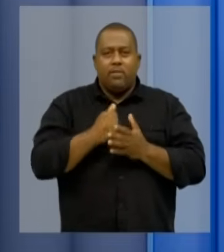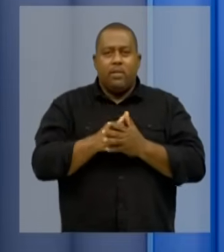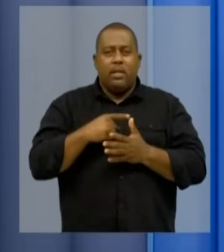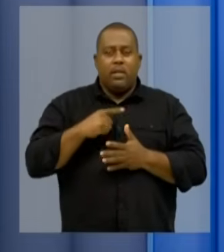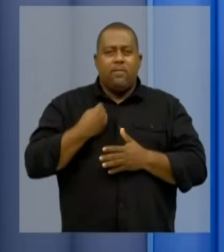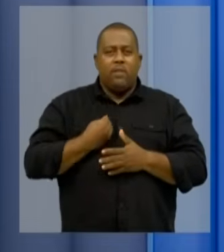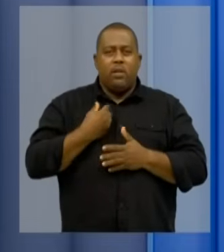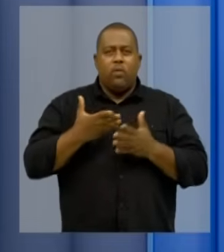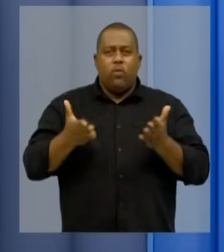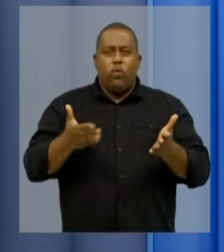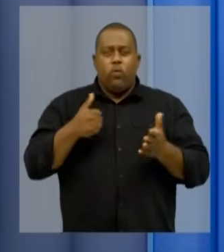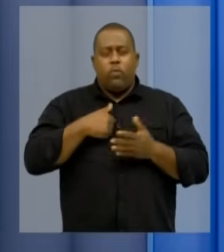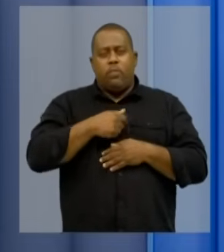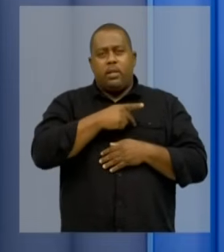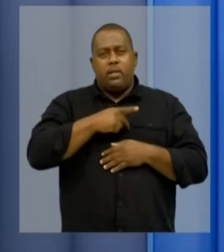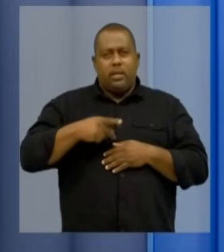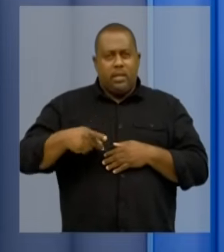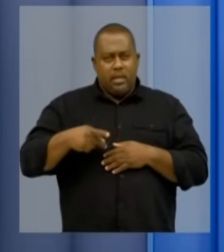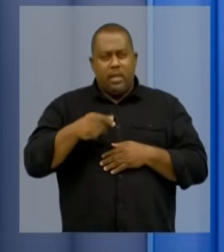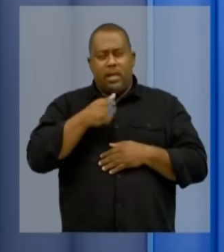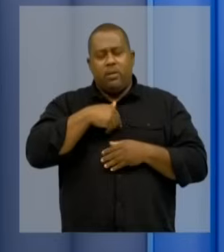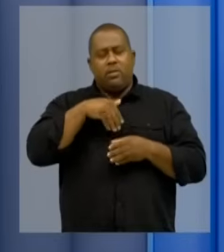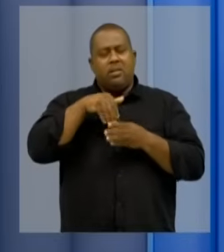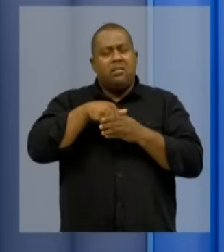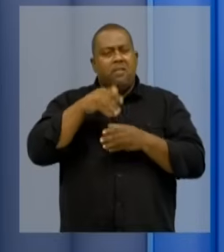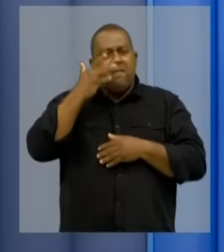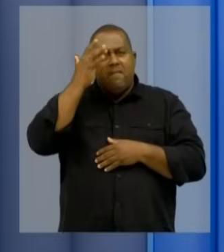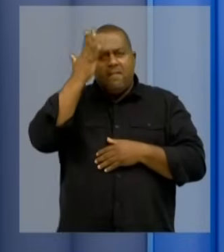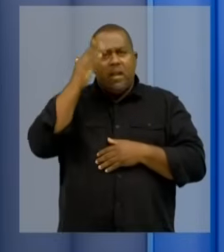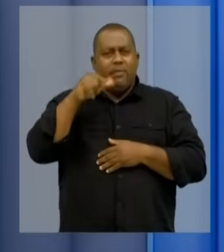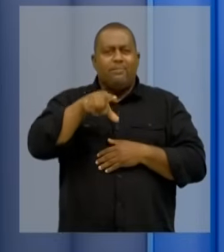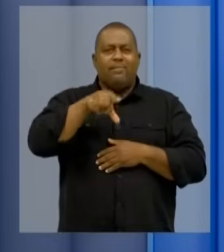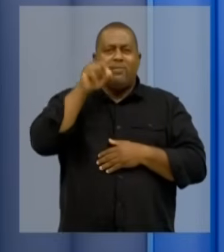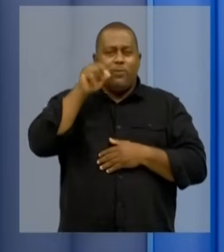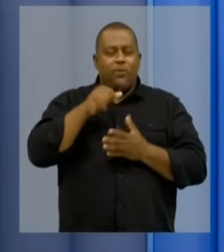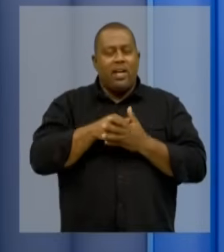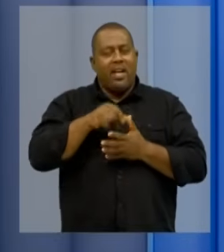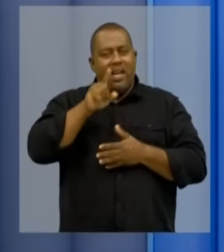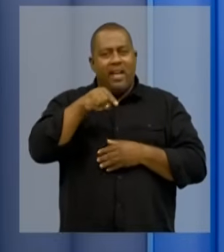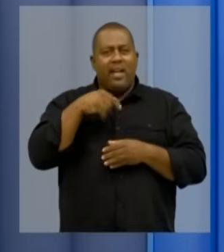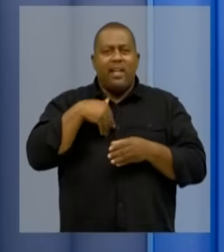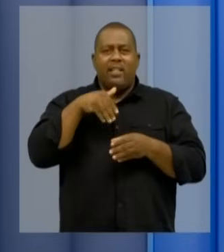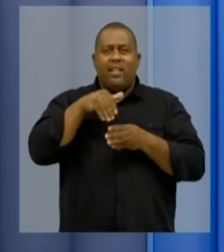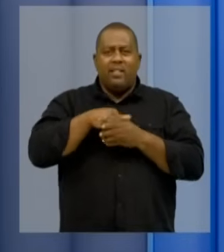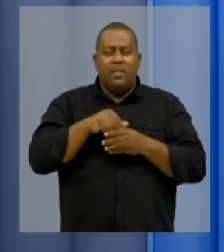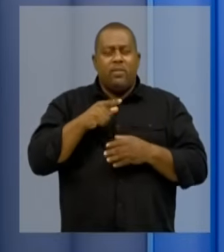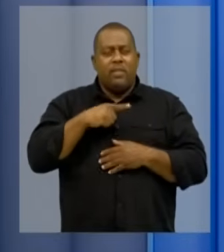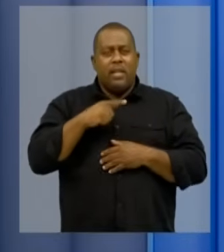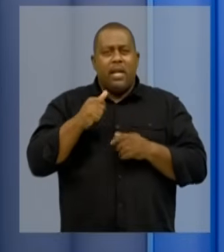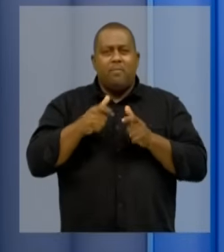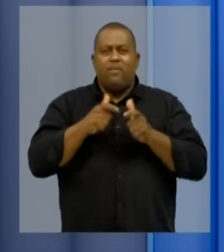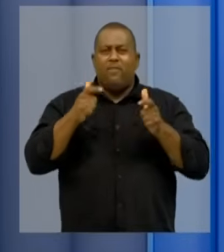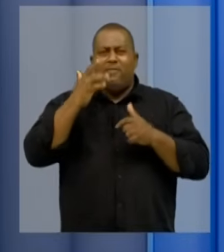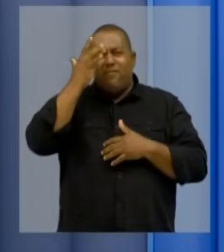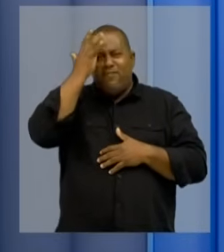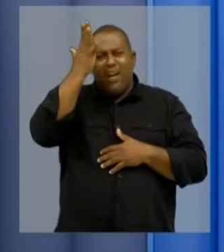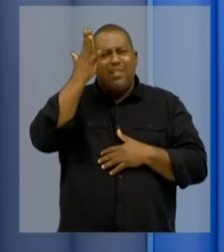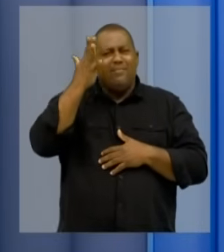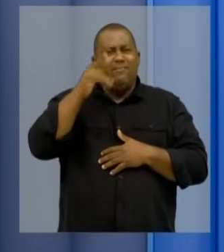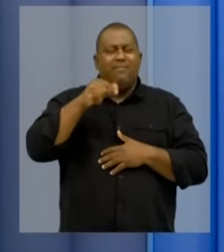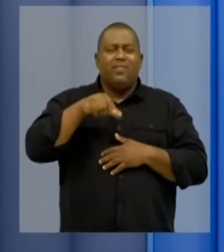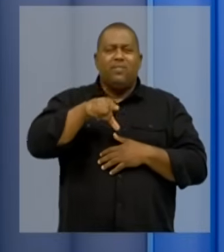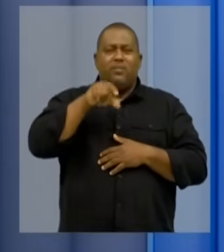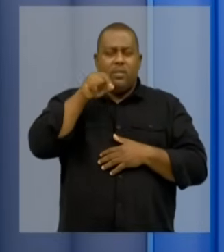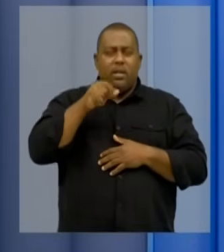presidente que deixa uma eleição facílima de escolher, pessoal. Essa é a eleição onde nós temos a maior facilidade de escolher. Se nós